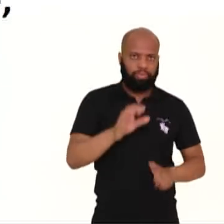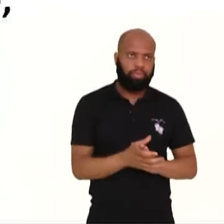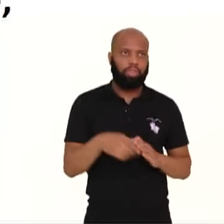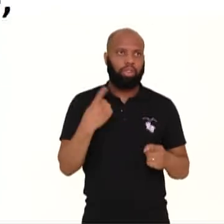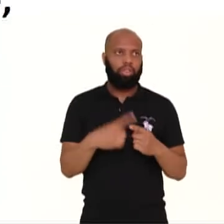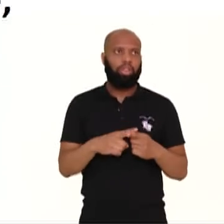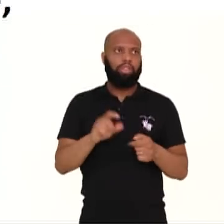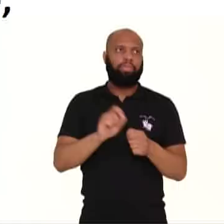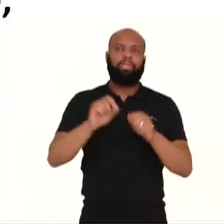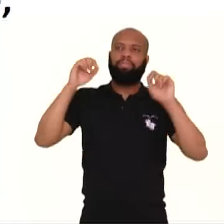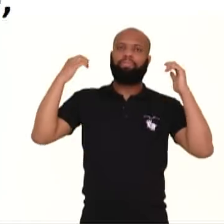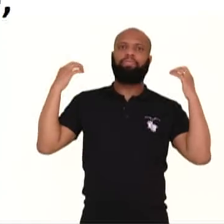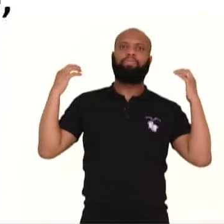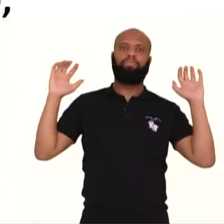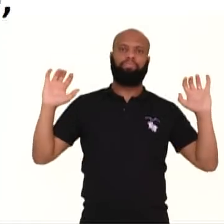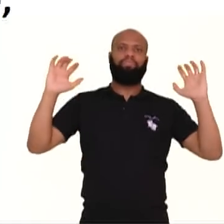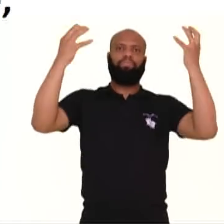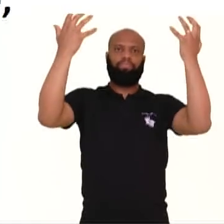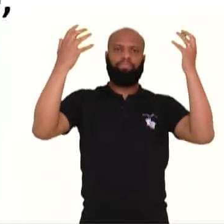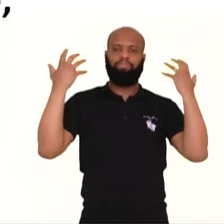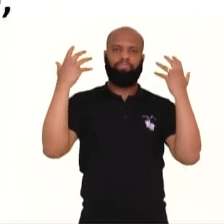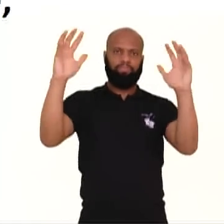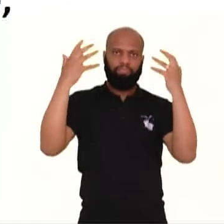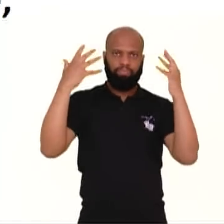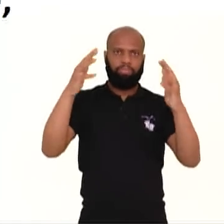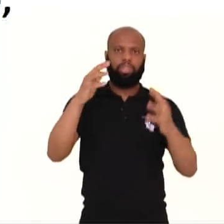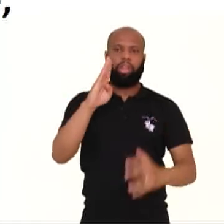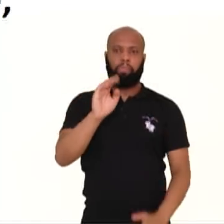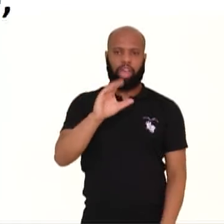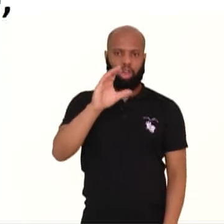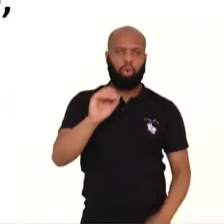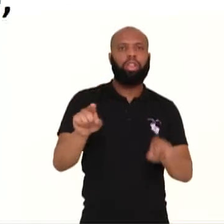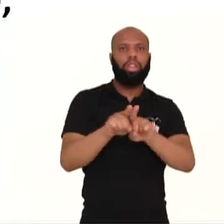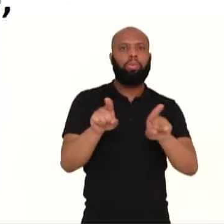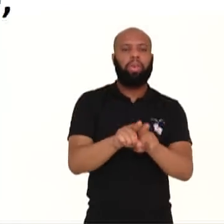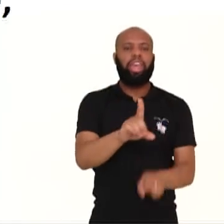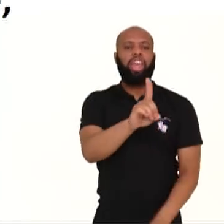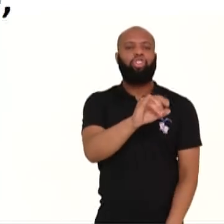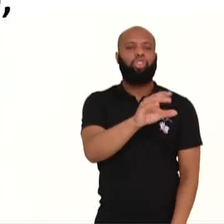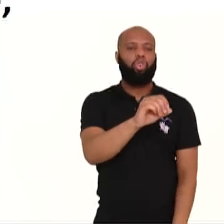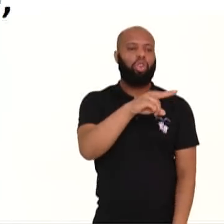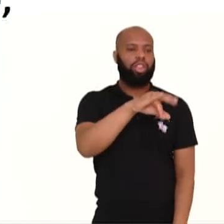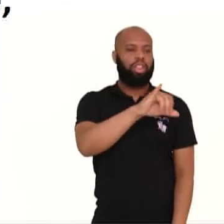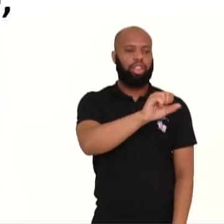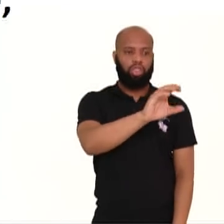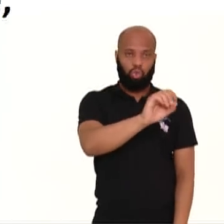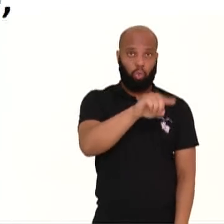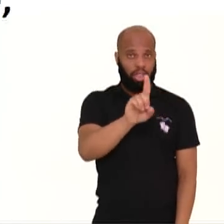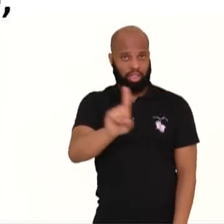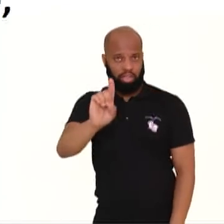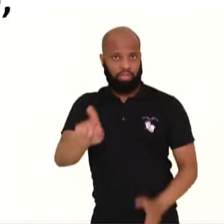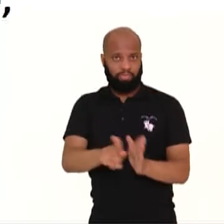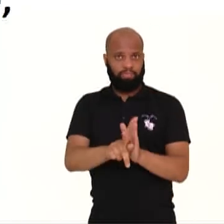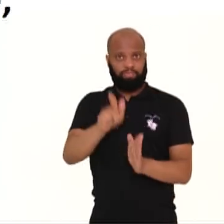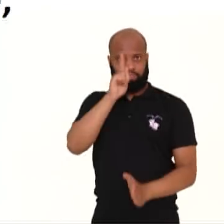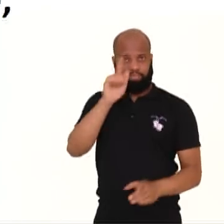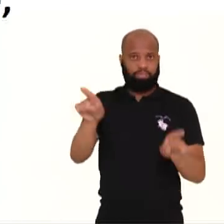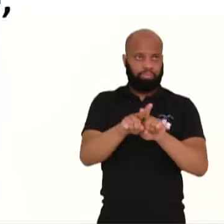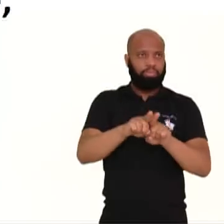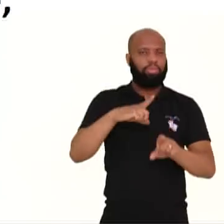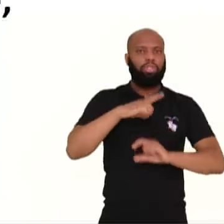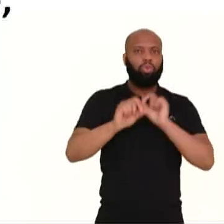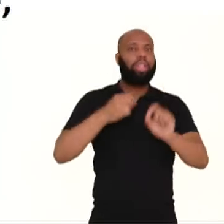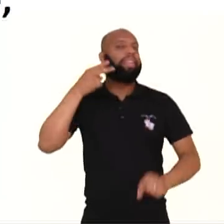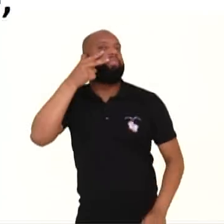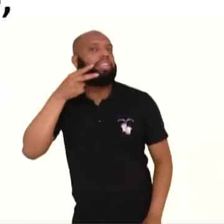As celebrações a Baco, né, a Dionísio na Grécia, a Baco lá para os romanos, eram celebrações que envolviam vinho,